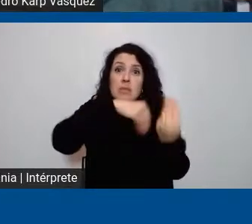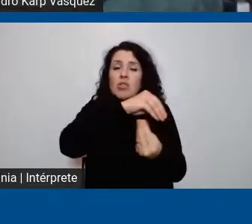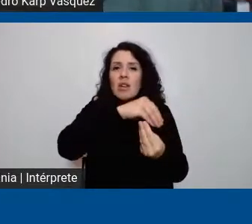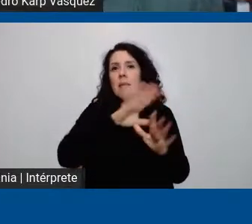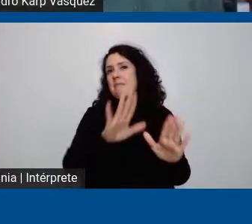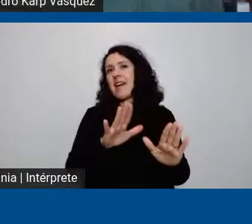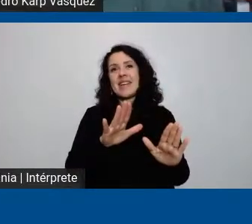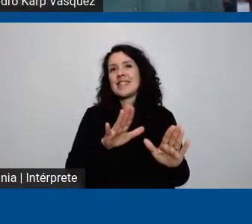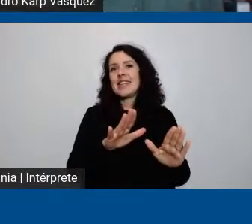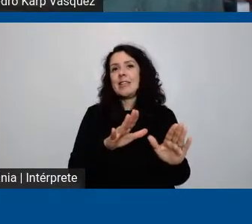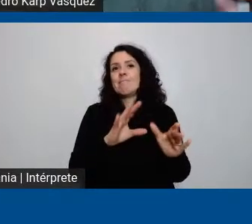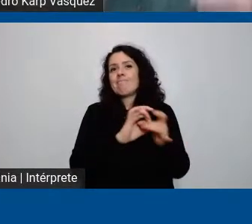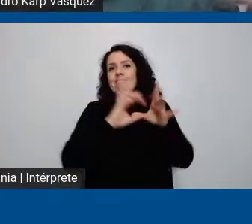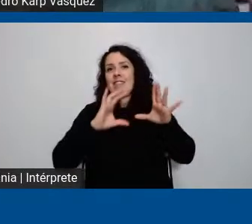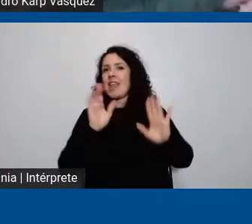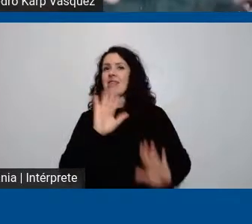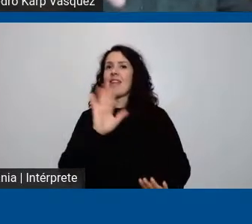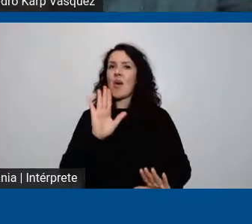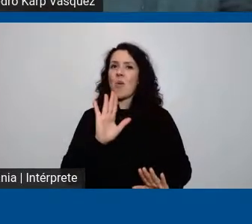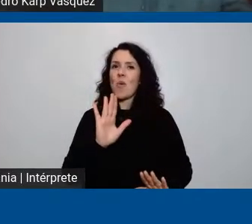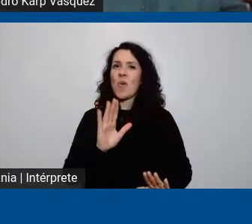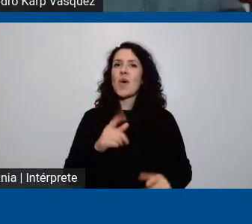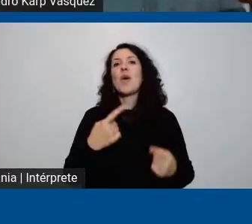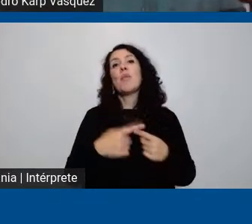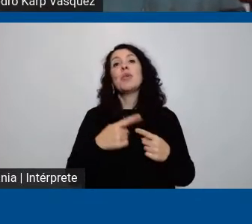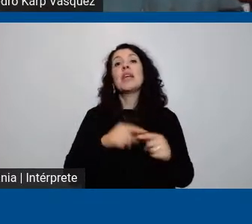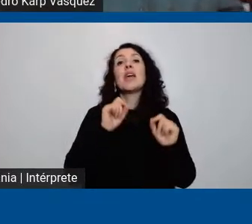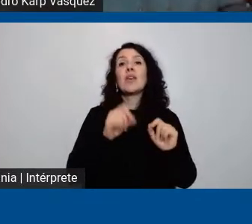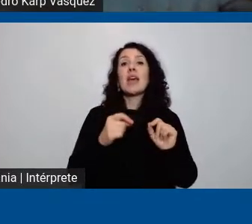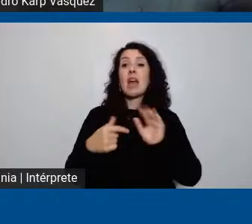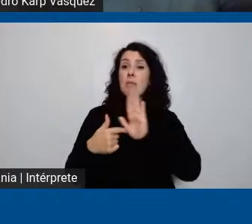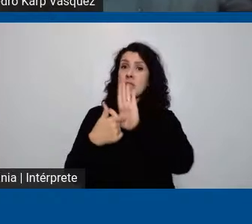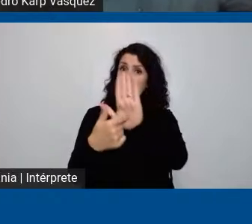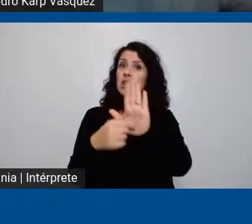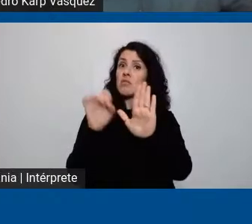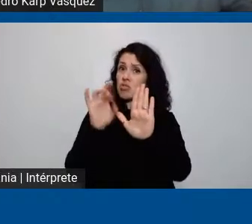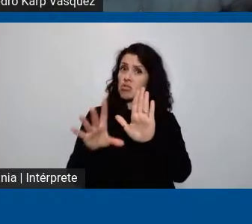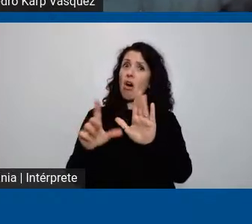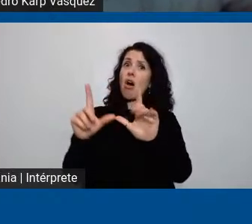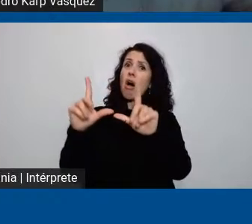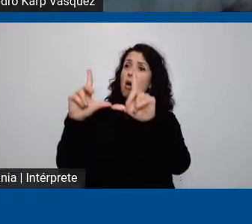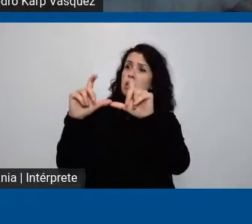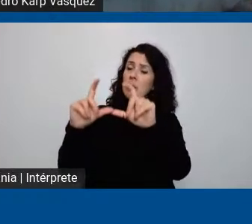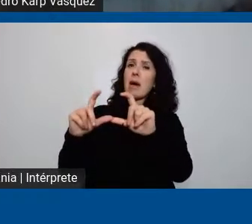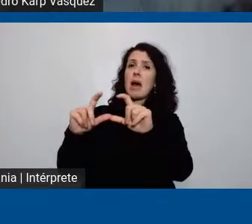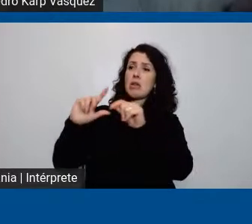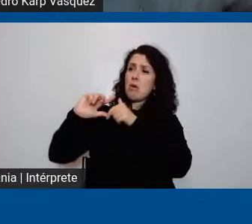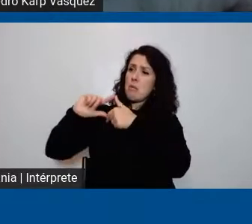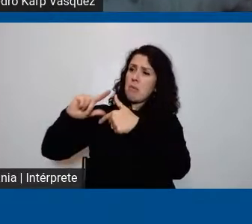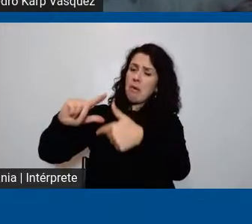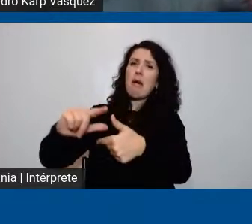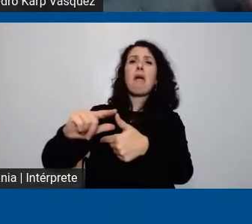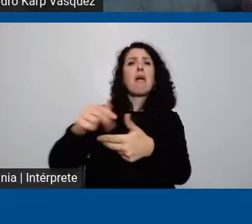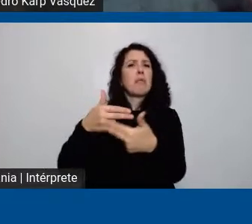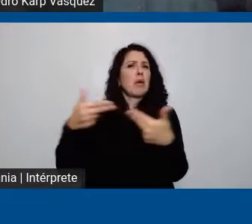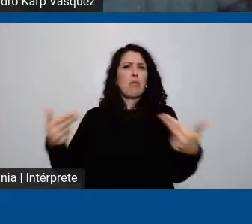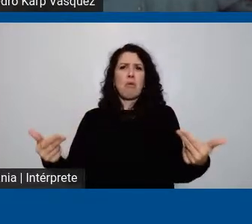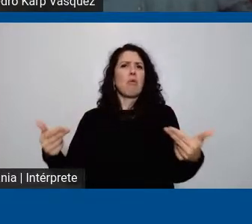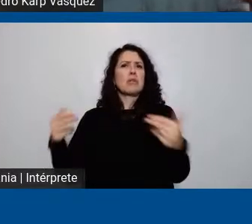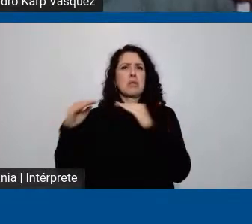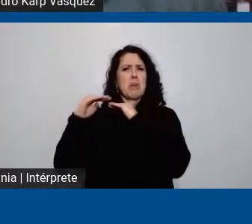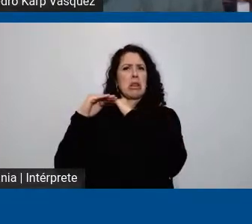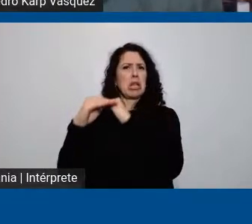de jeito nenhum, porque ele estava apresentando ali os clássicos, né? O Militão, o próprio Marco Ferreira, o Stahl,